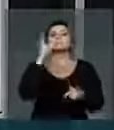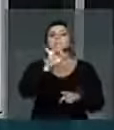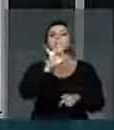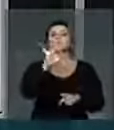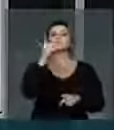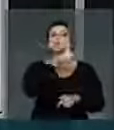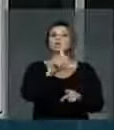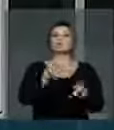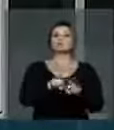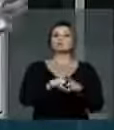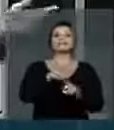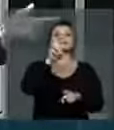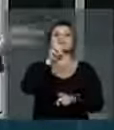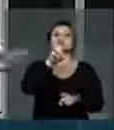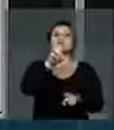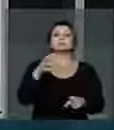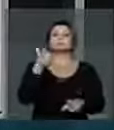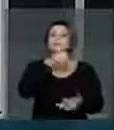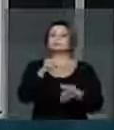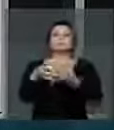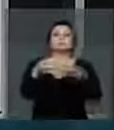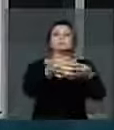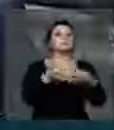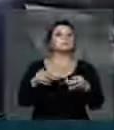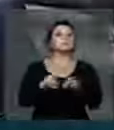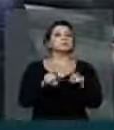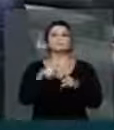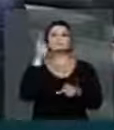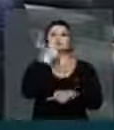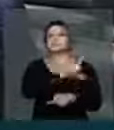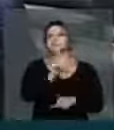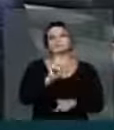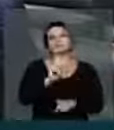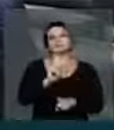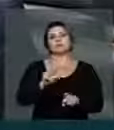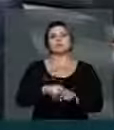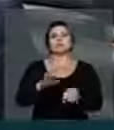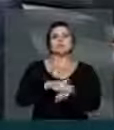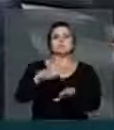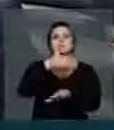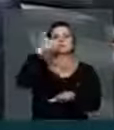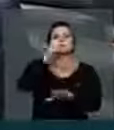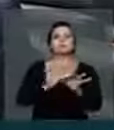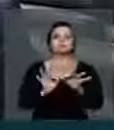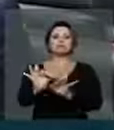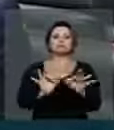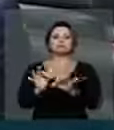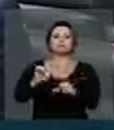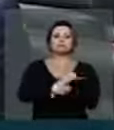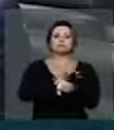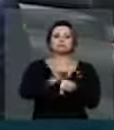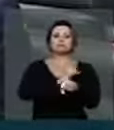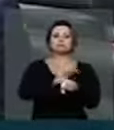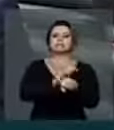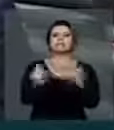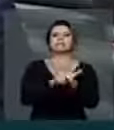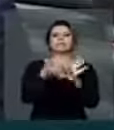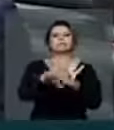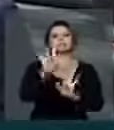Excelência, as emendas de bancadas que não são liberadas. Então era preferível fazer logo um jogo de que só as emendas